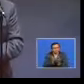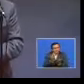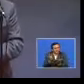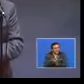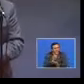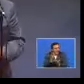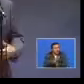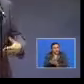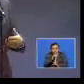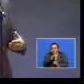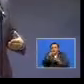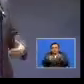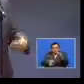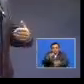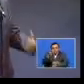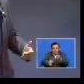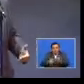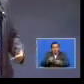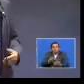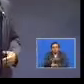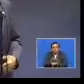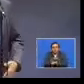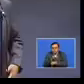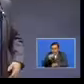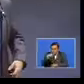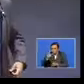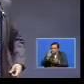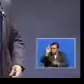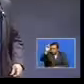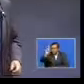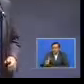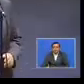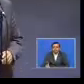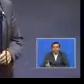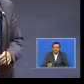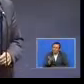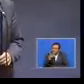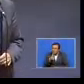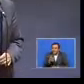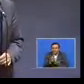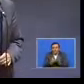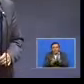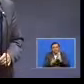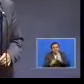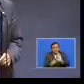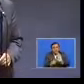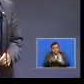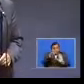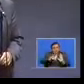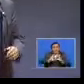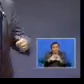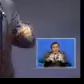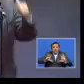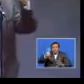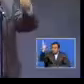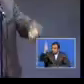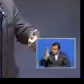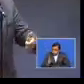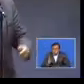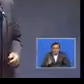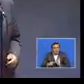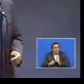seus direitos. Agora, cercear a liberdade de expressão não é um bom caminho para a democracia no país. E revela